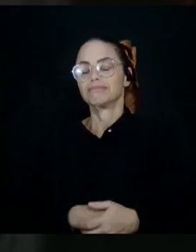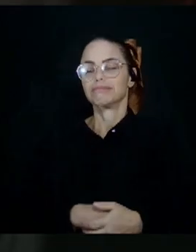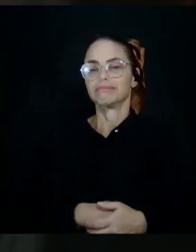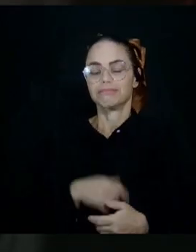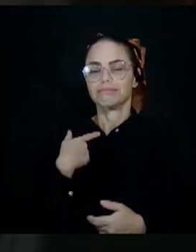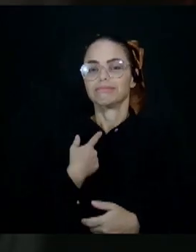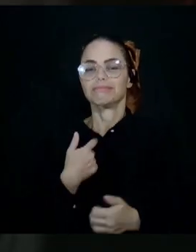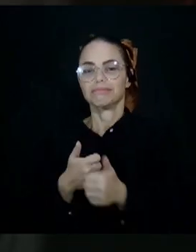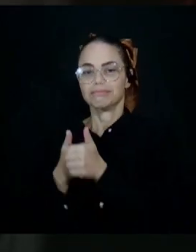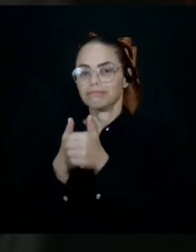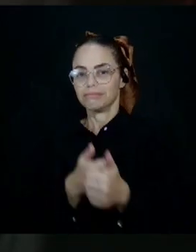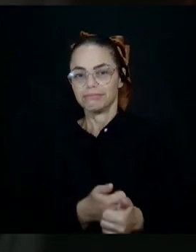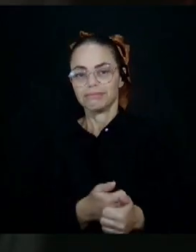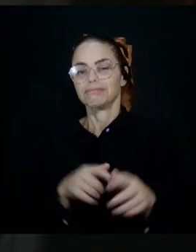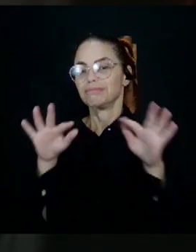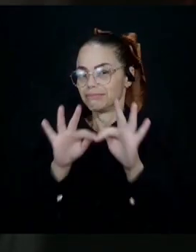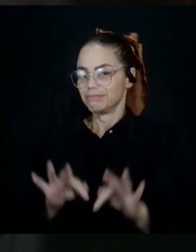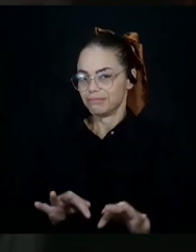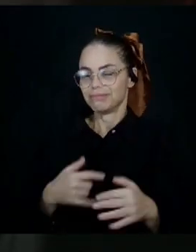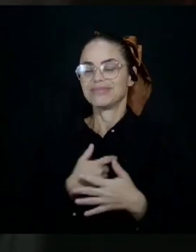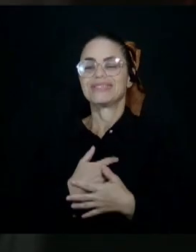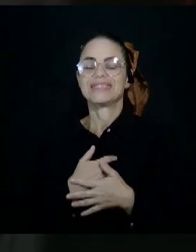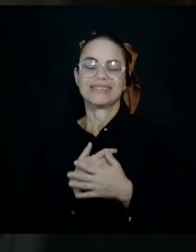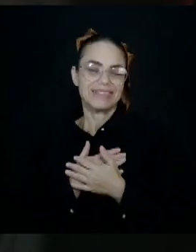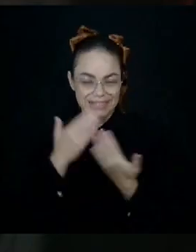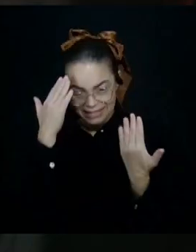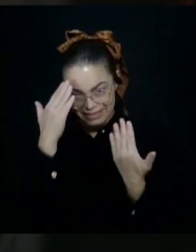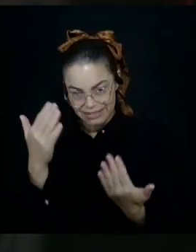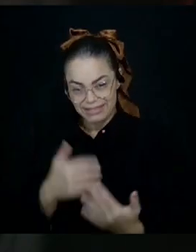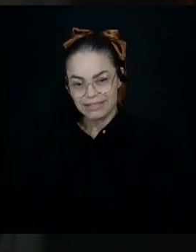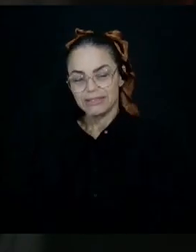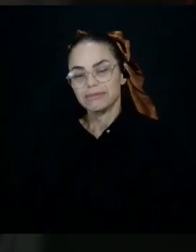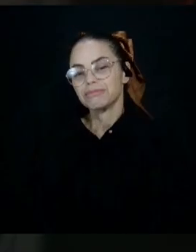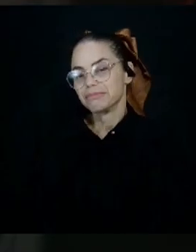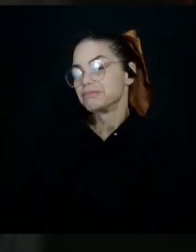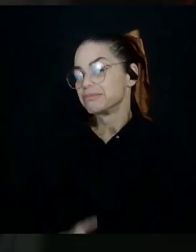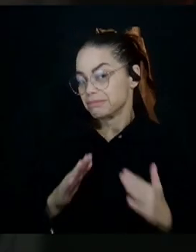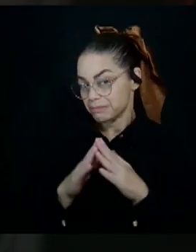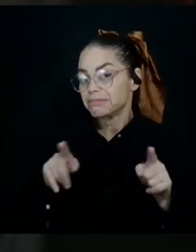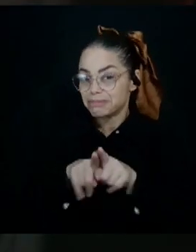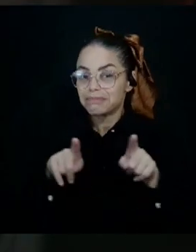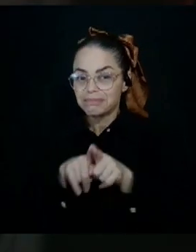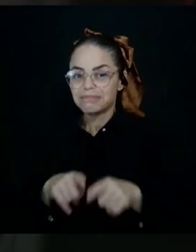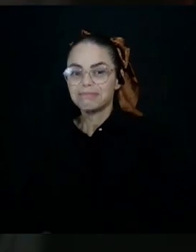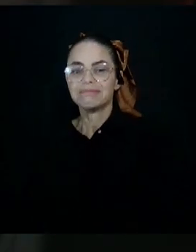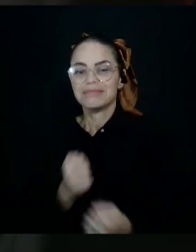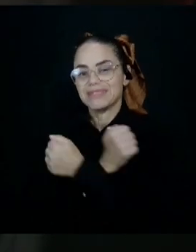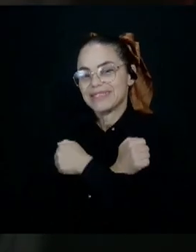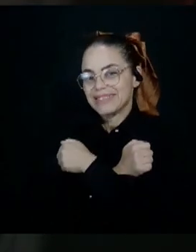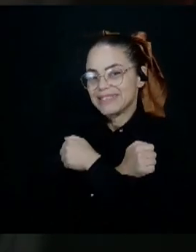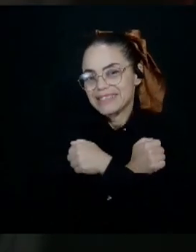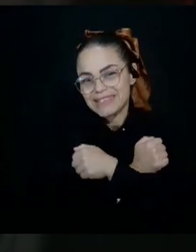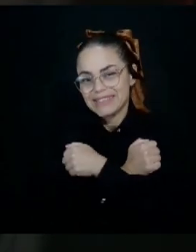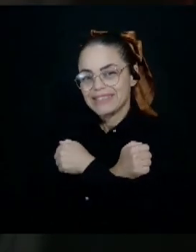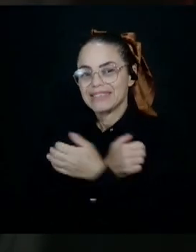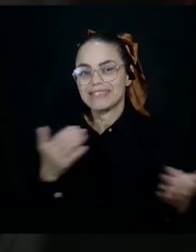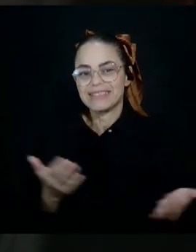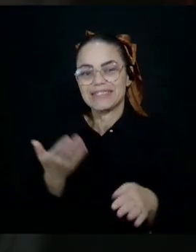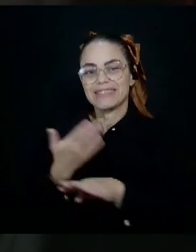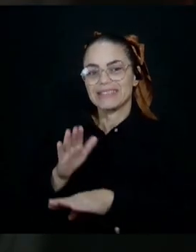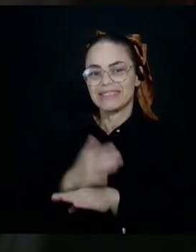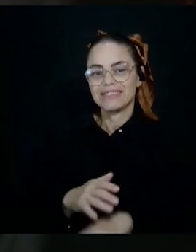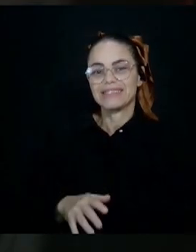fica feliz demais, muito obrigada, viu, pessoal? E o pessoal de casa também, grande abraço para vocês, quem está participando agora com a gente é a Tânia